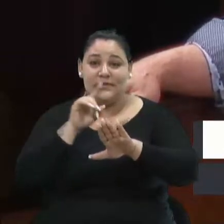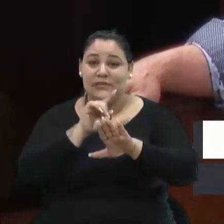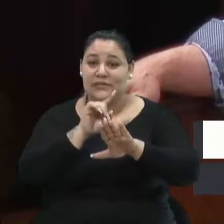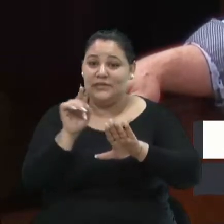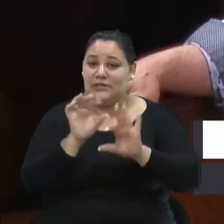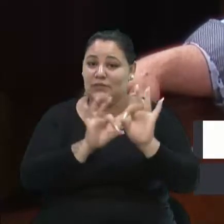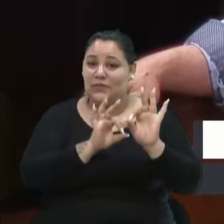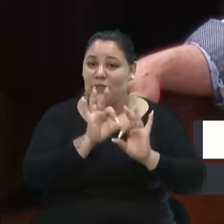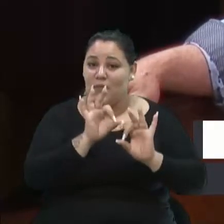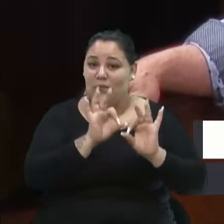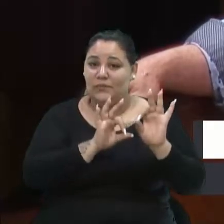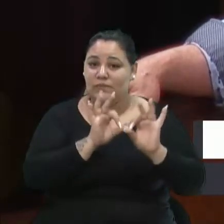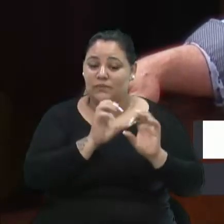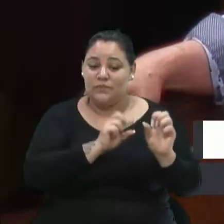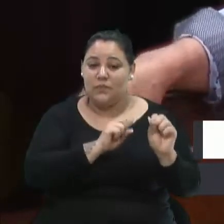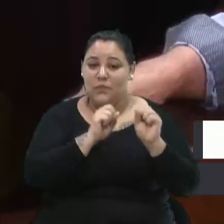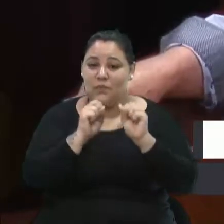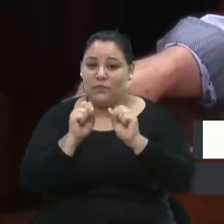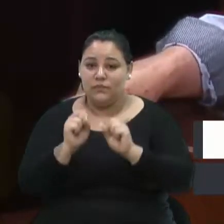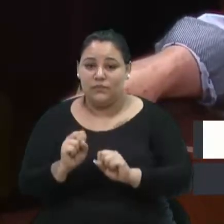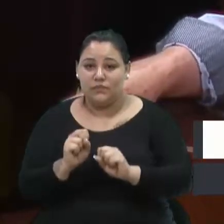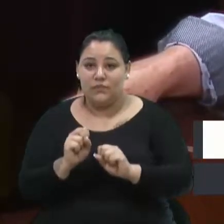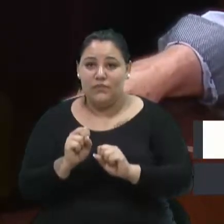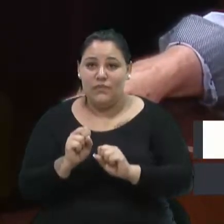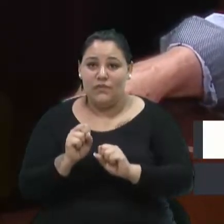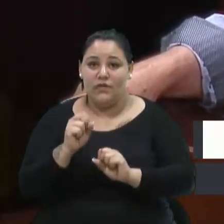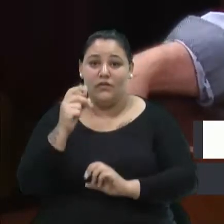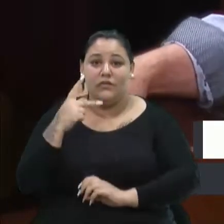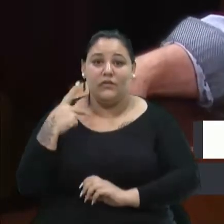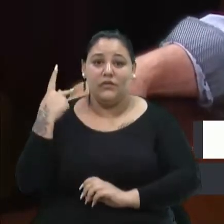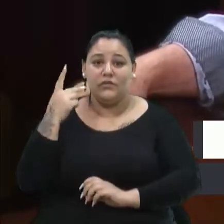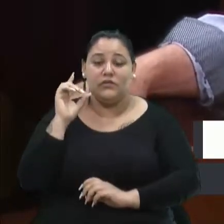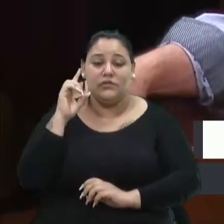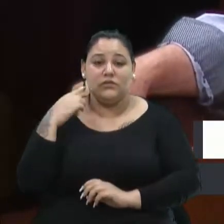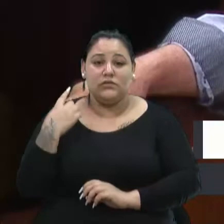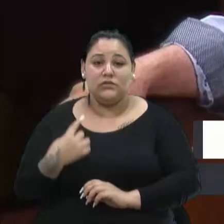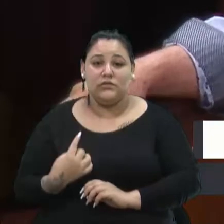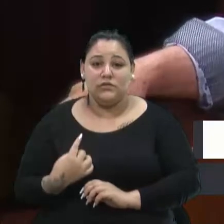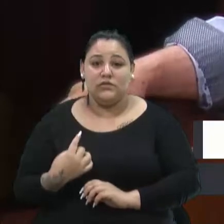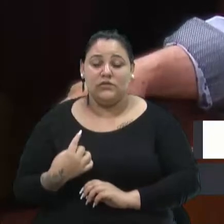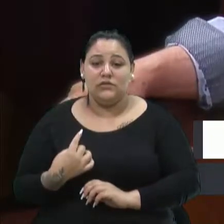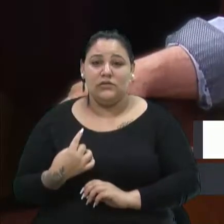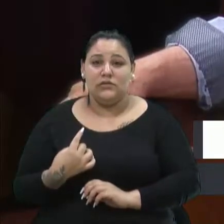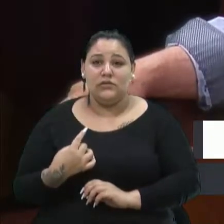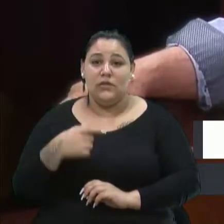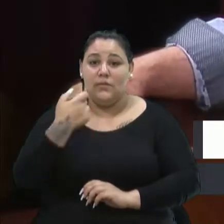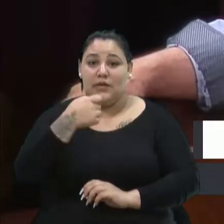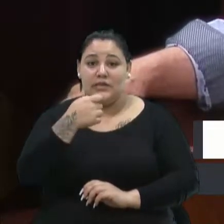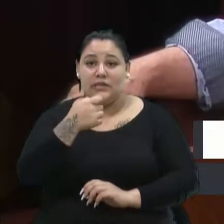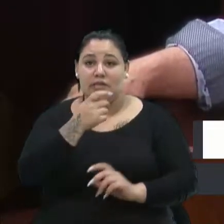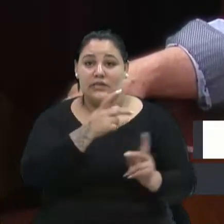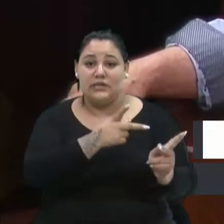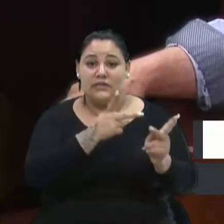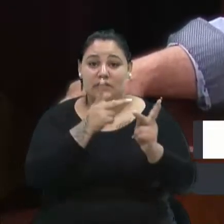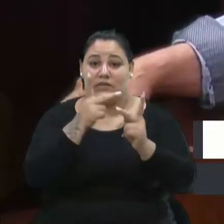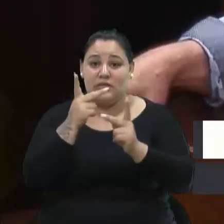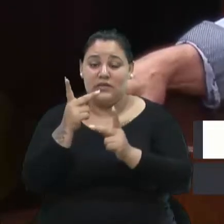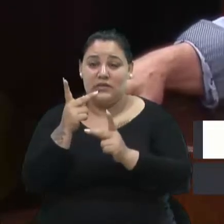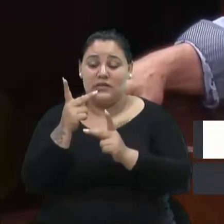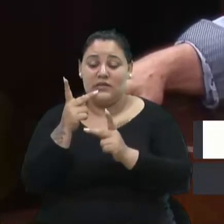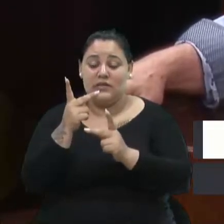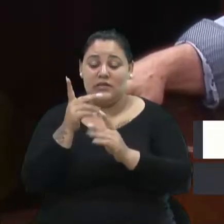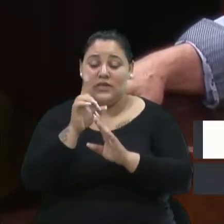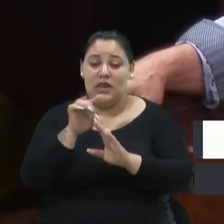lavras, o município hoje não tem. Vereador Marcon e Denise, para mudar isso tem que ir lá em cima conquistar